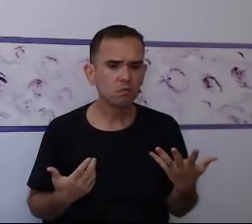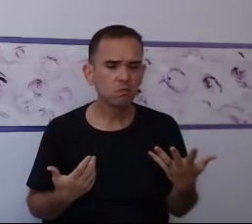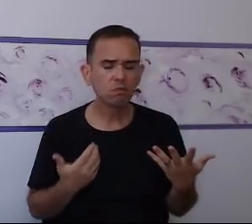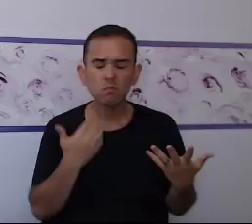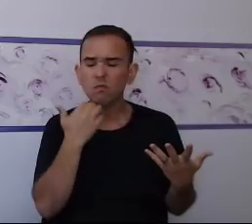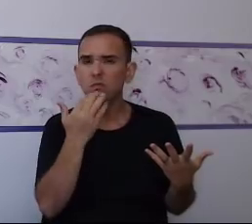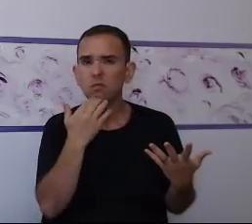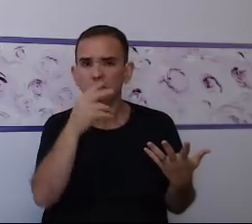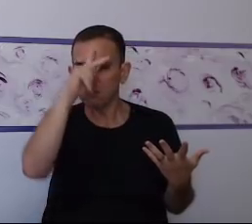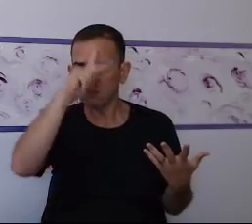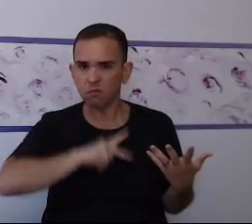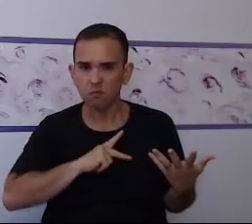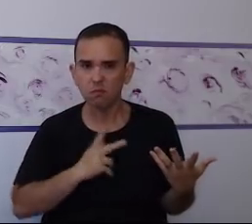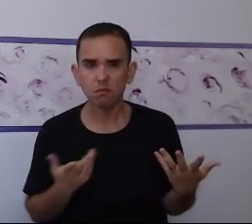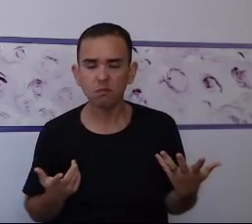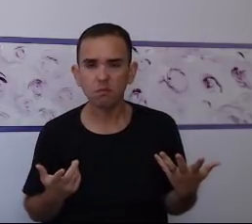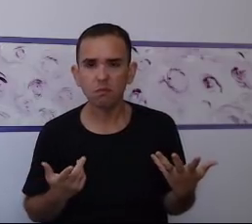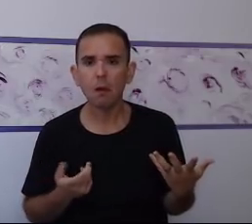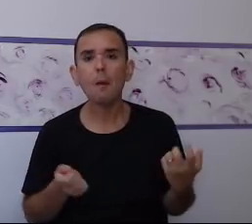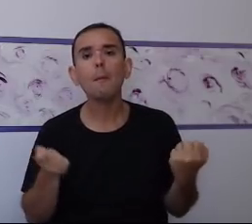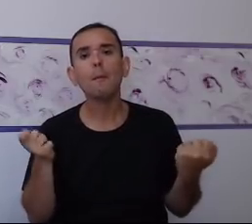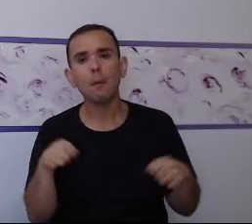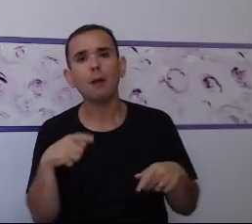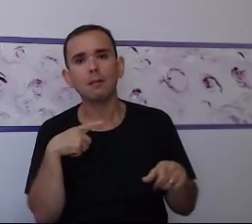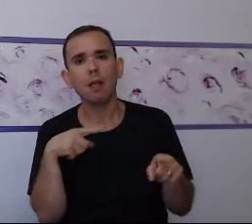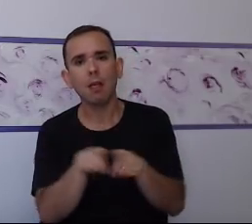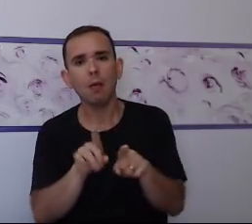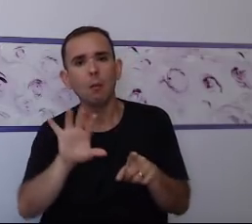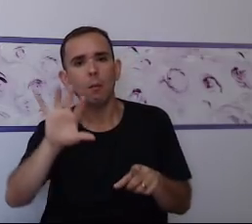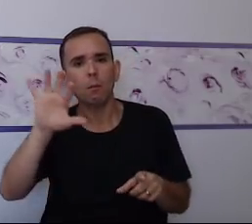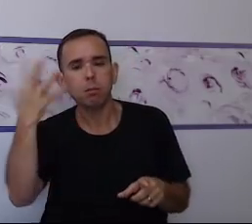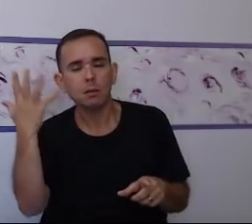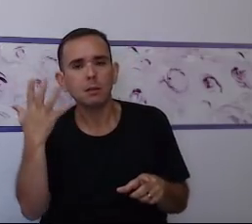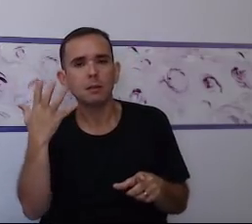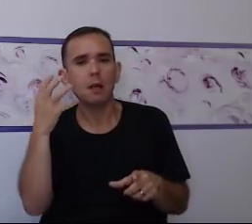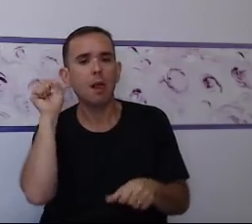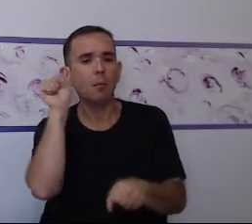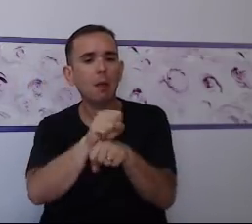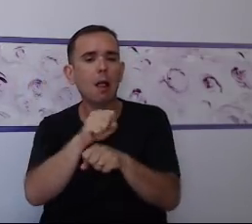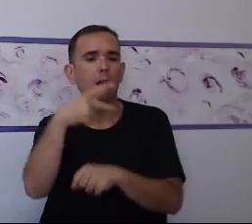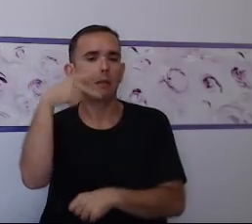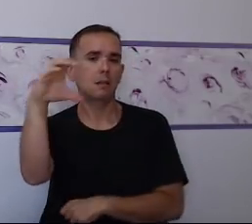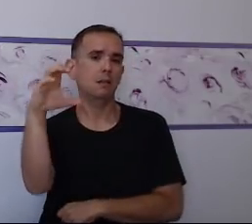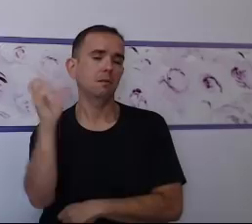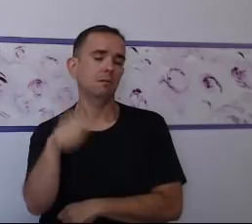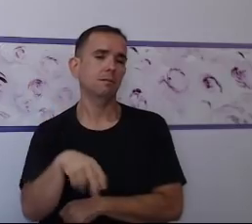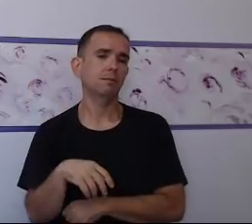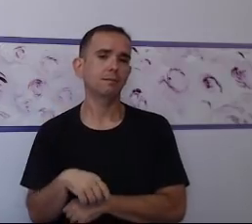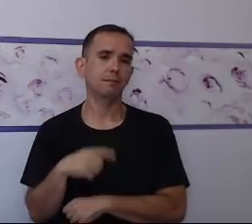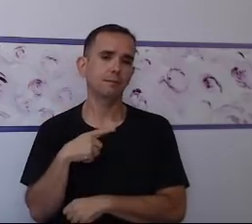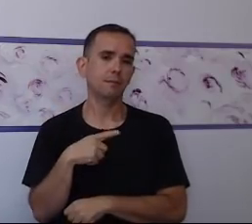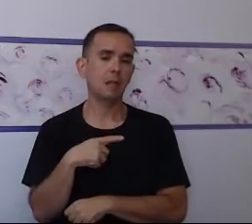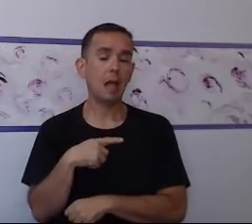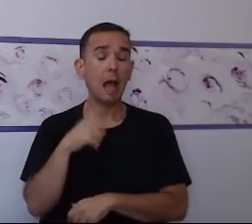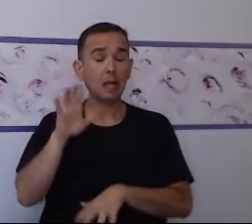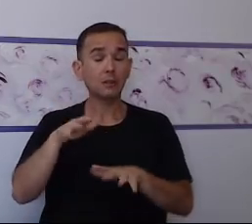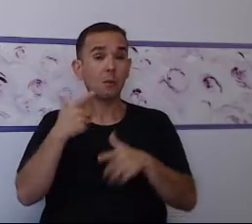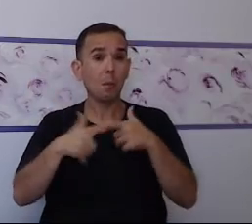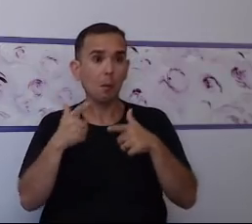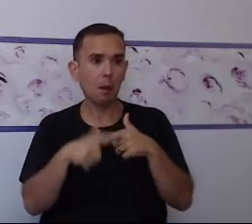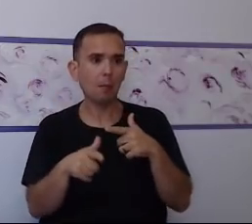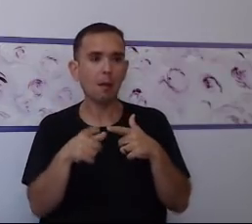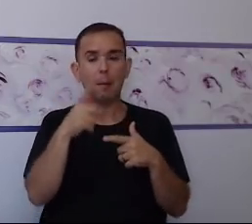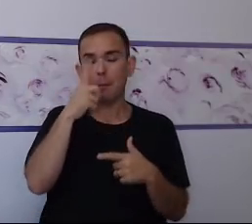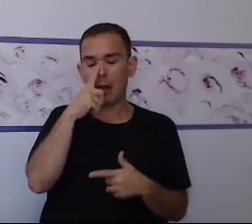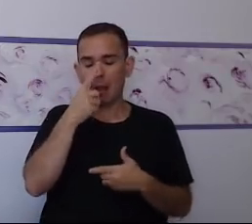supor, autoimune, e isso pode também ocasionar a paralisia cerebral. Então, o simples fato de fator RH, mãe